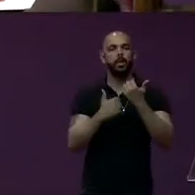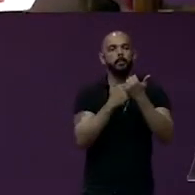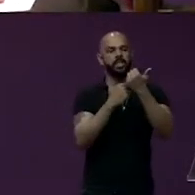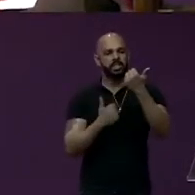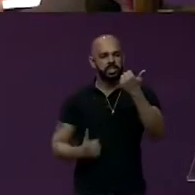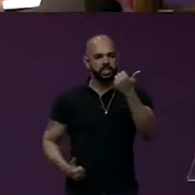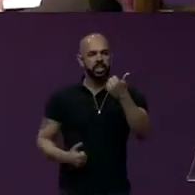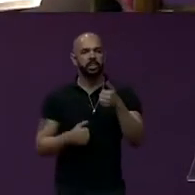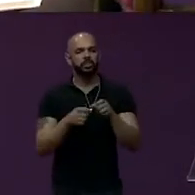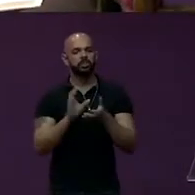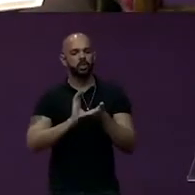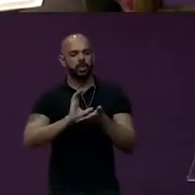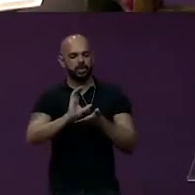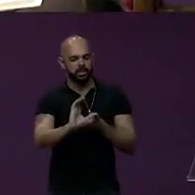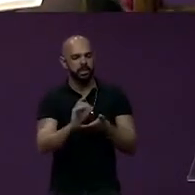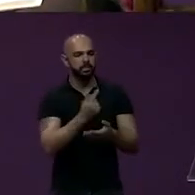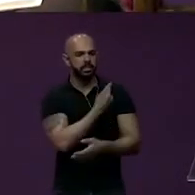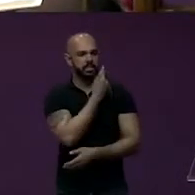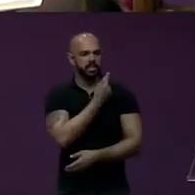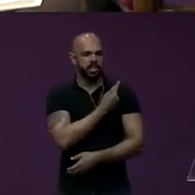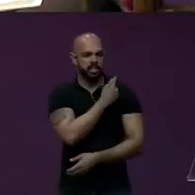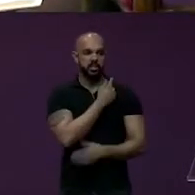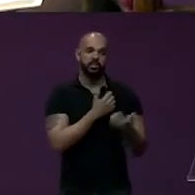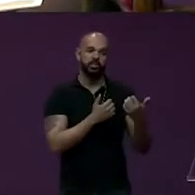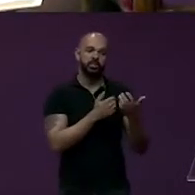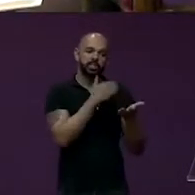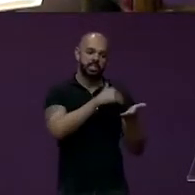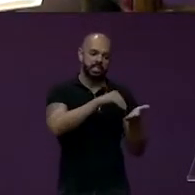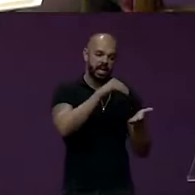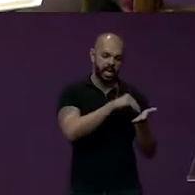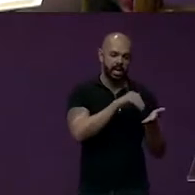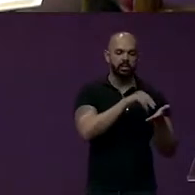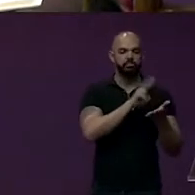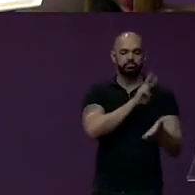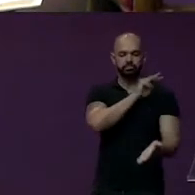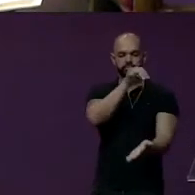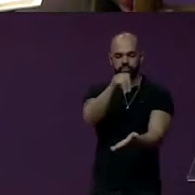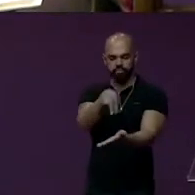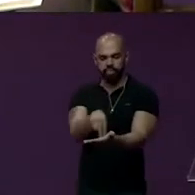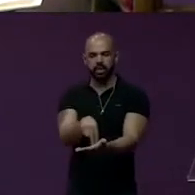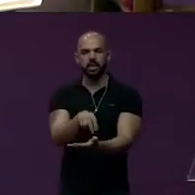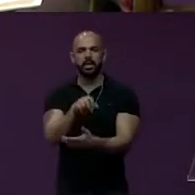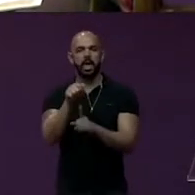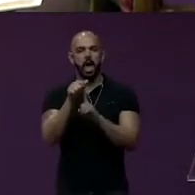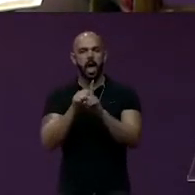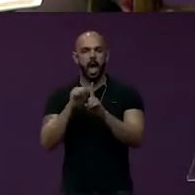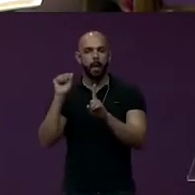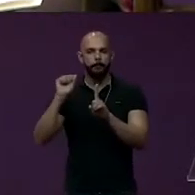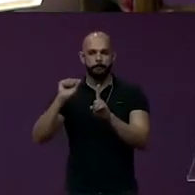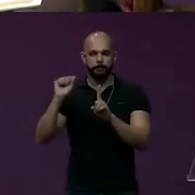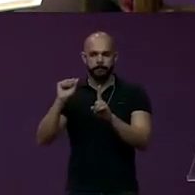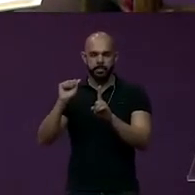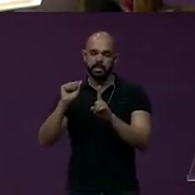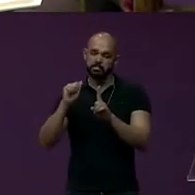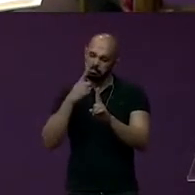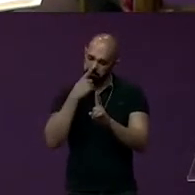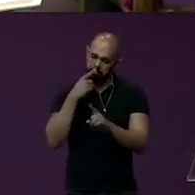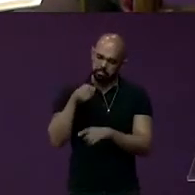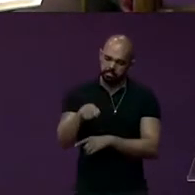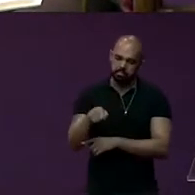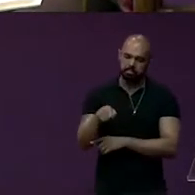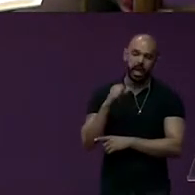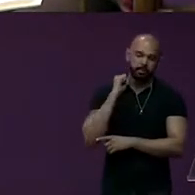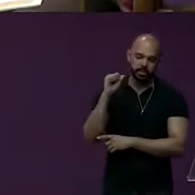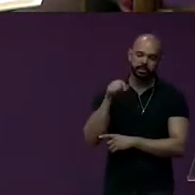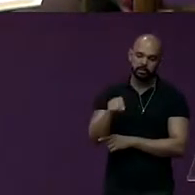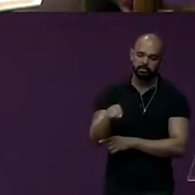Orçamento e Gestão. Dois secretários do Ministério estiveram aqui no mês de abril e avaliaram muito positivamente